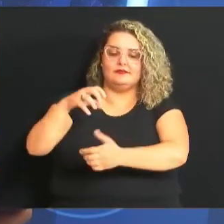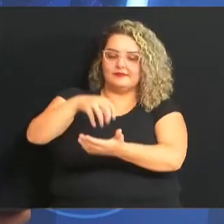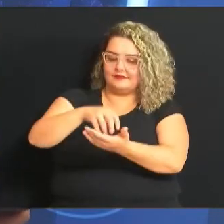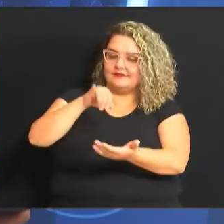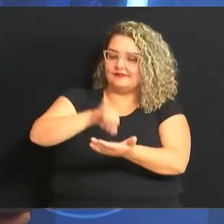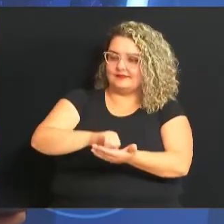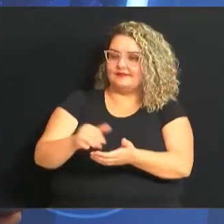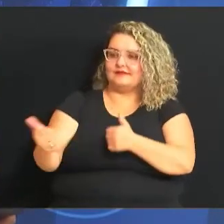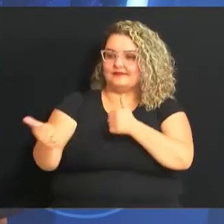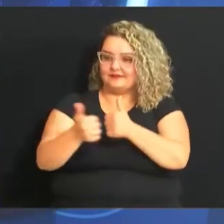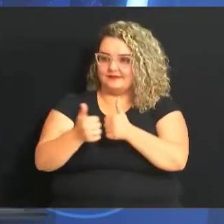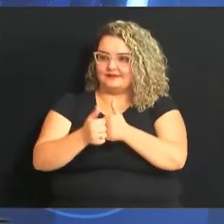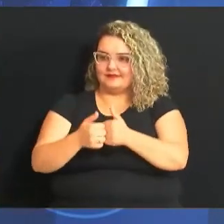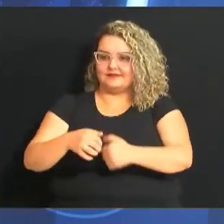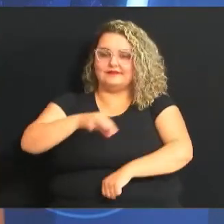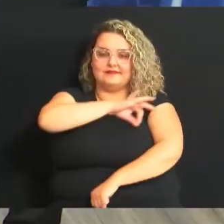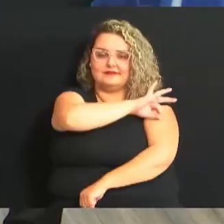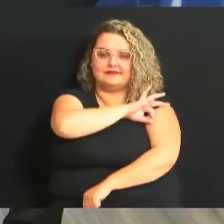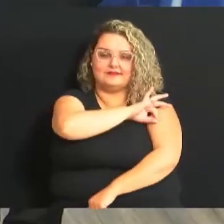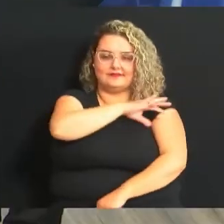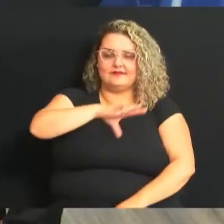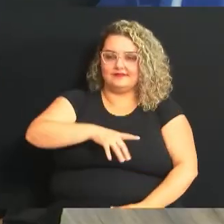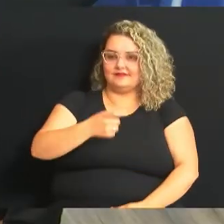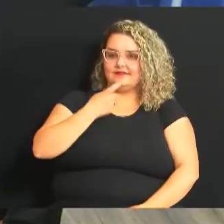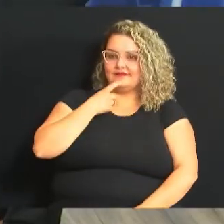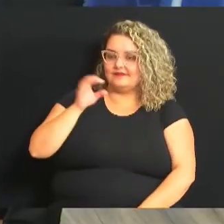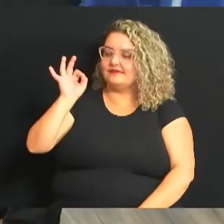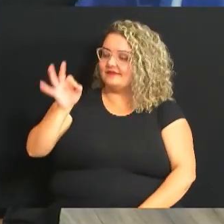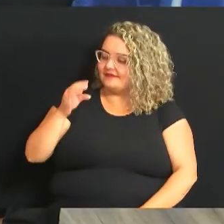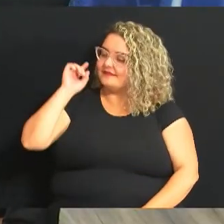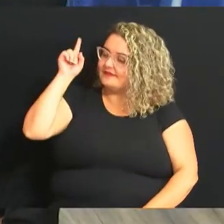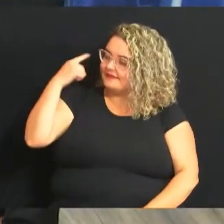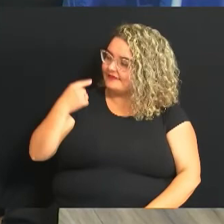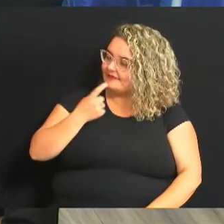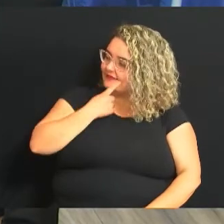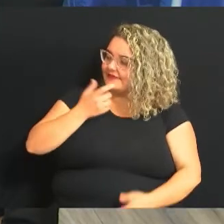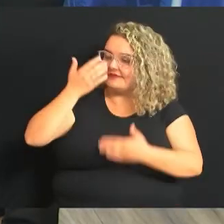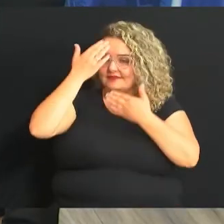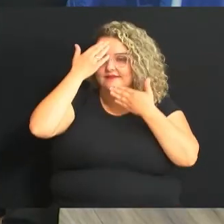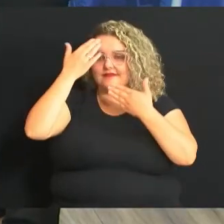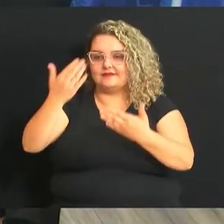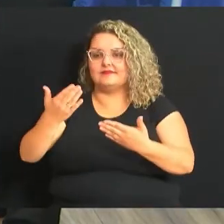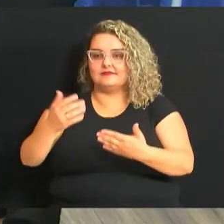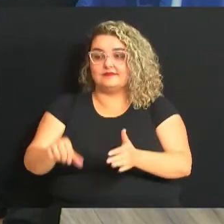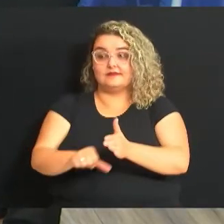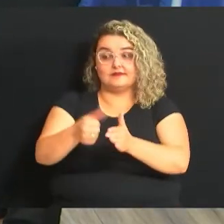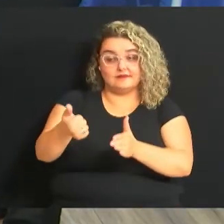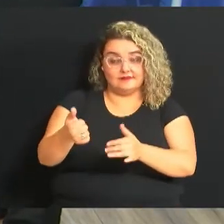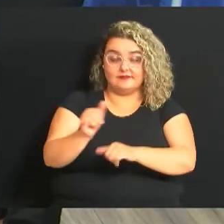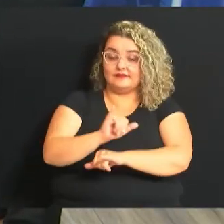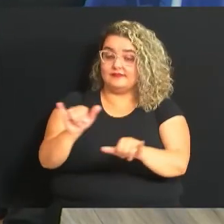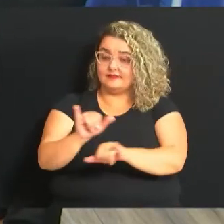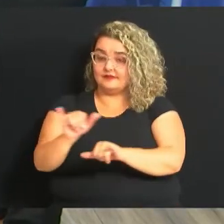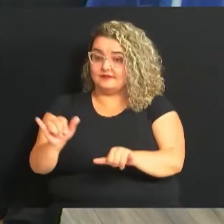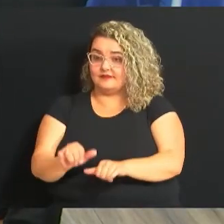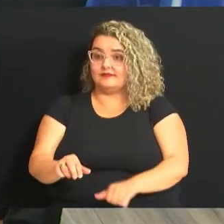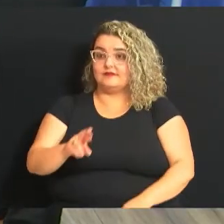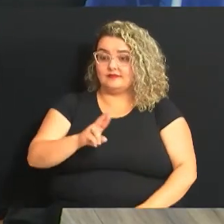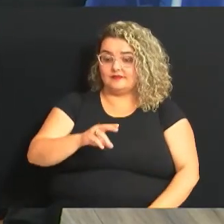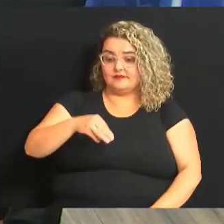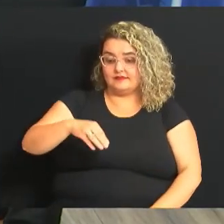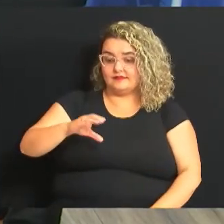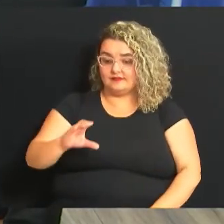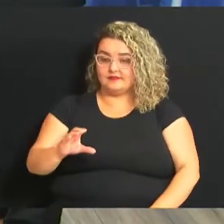contribuir, colaborar com o crescimento, né, dos nossos semelhantes. Quero também agradecer